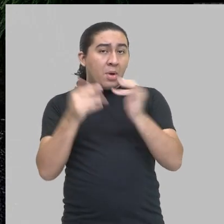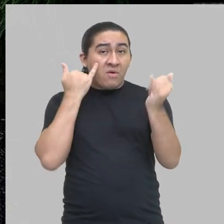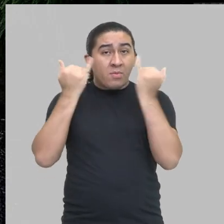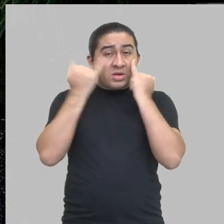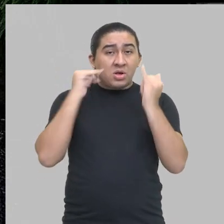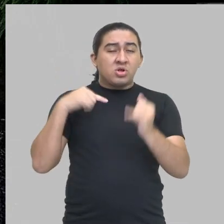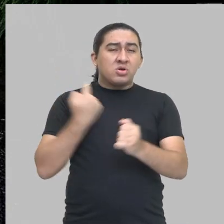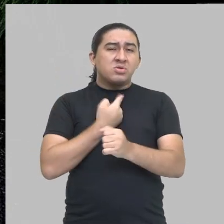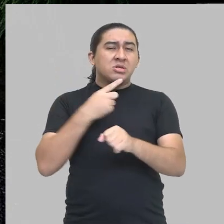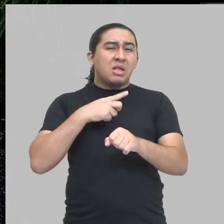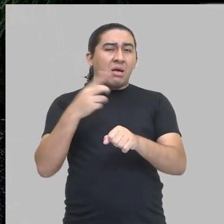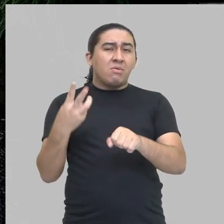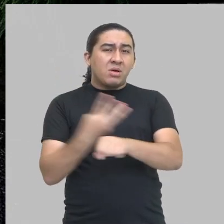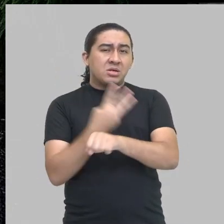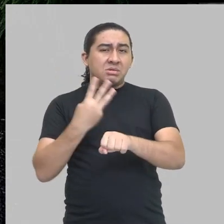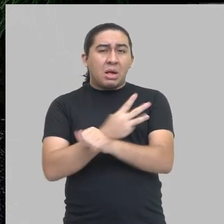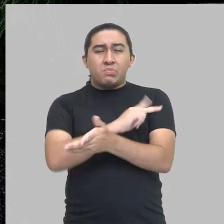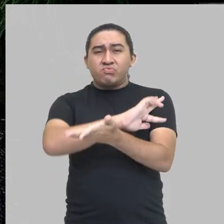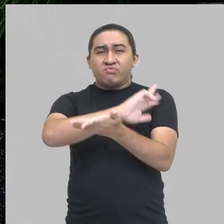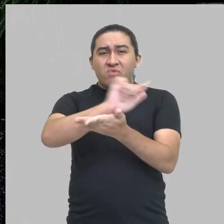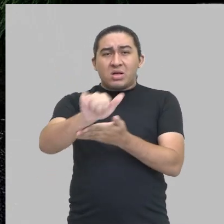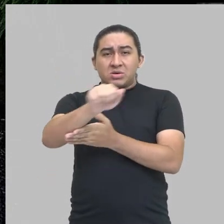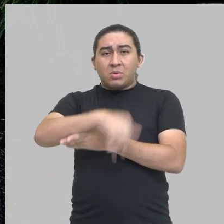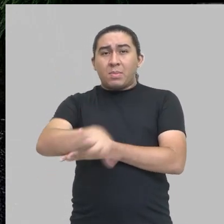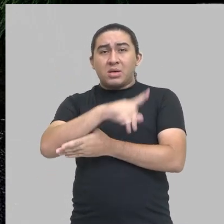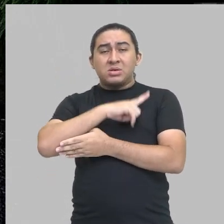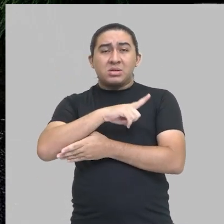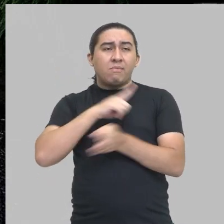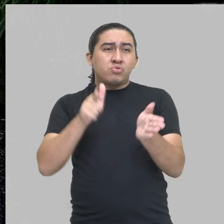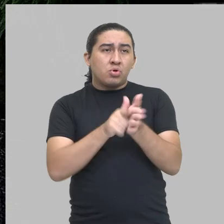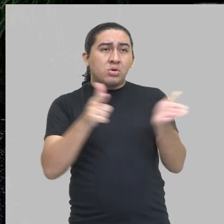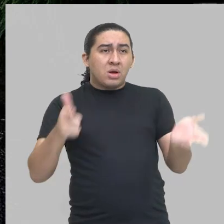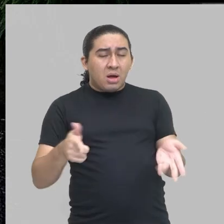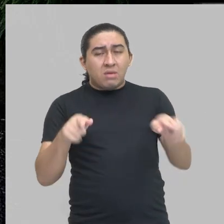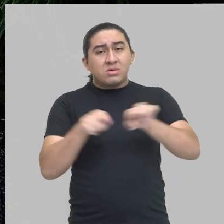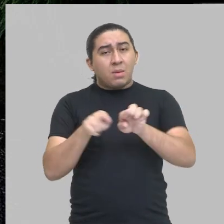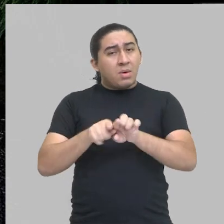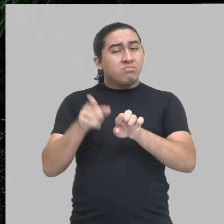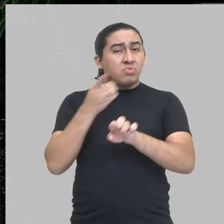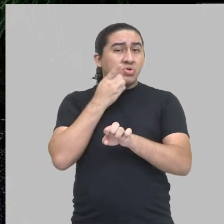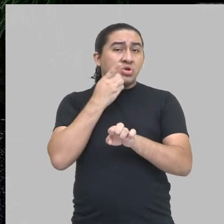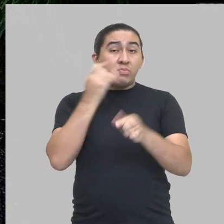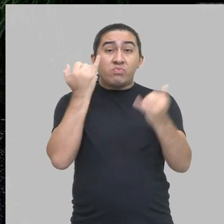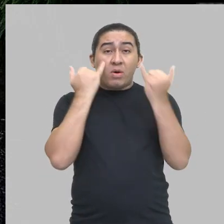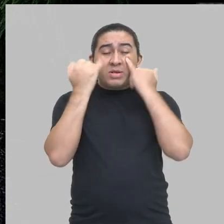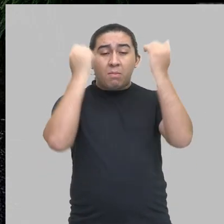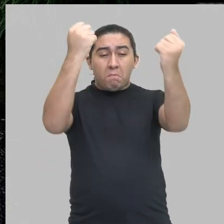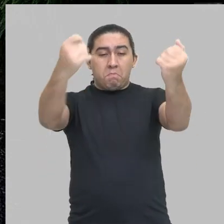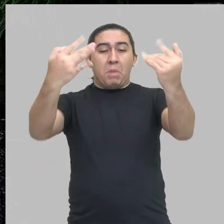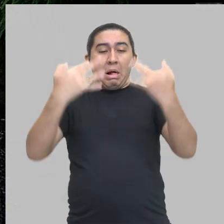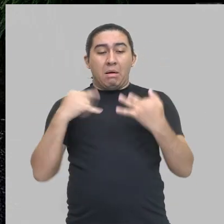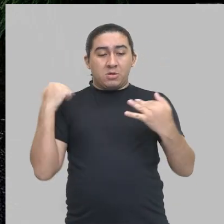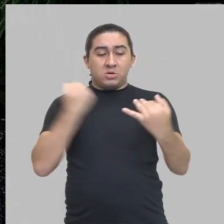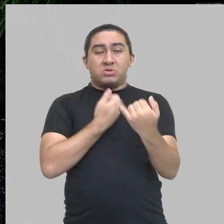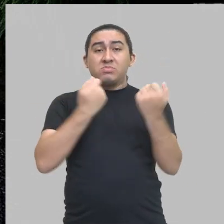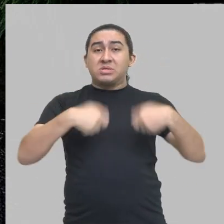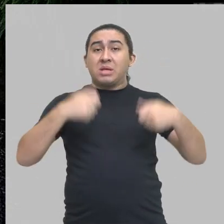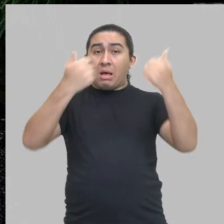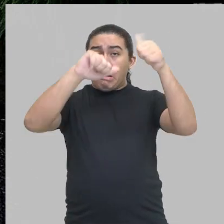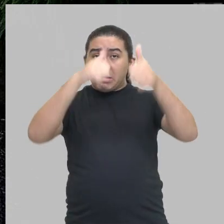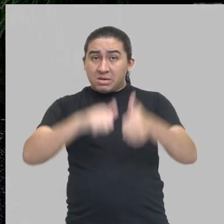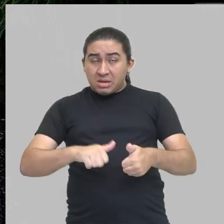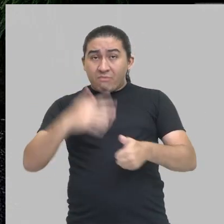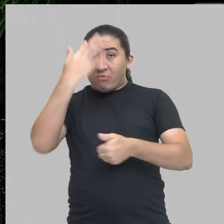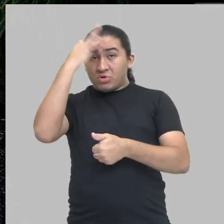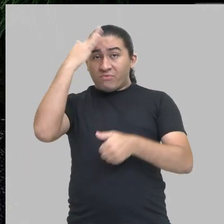gente recebe no WhatsApp, a gente recebe através dos jornais, todo tipo de informação que chega até nós,